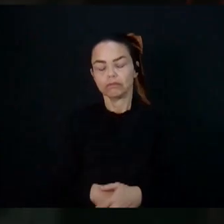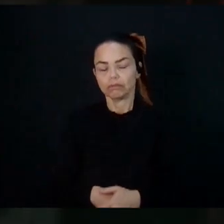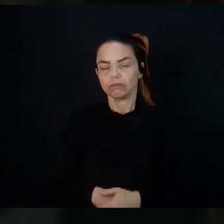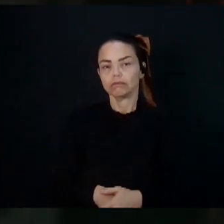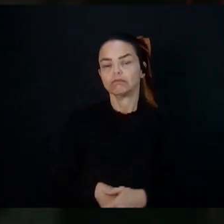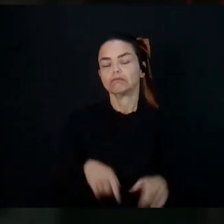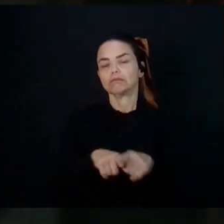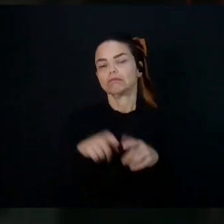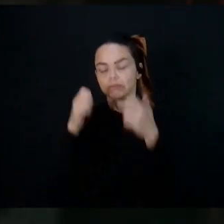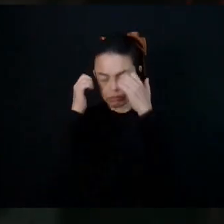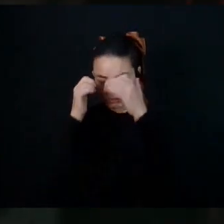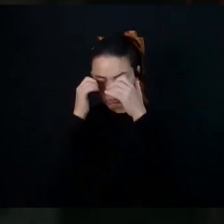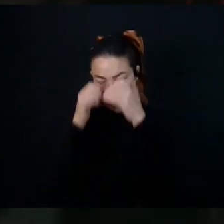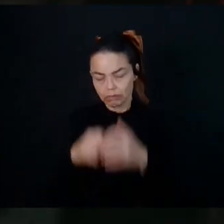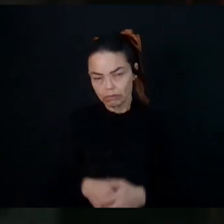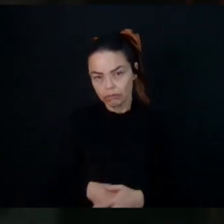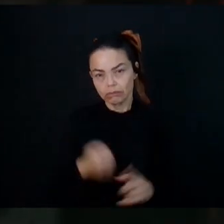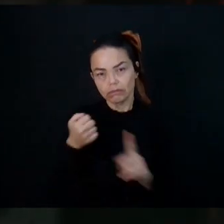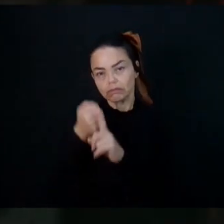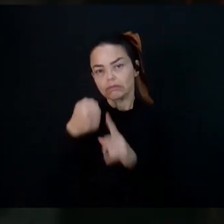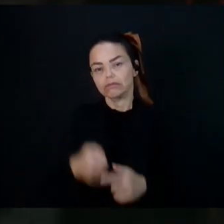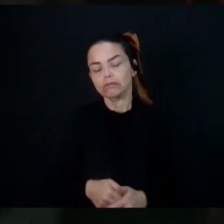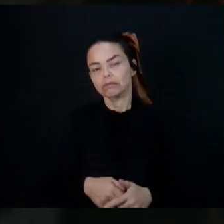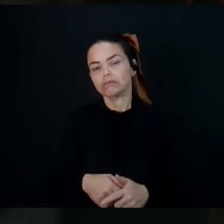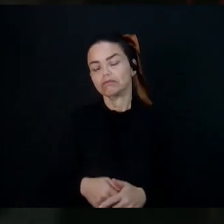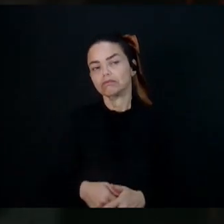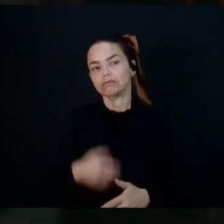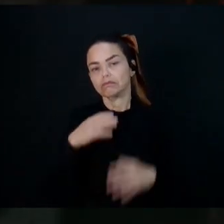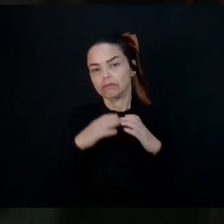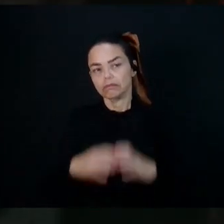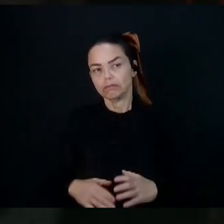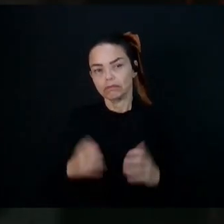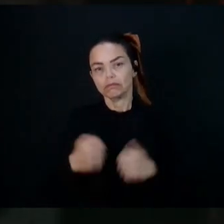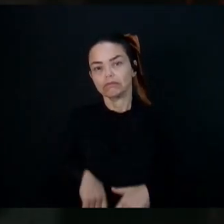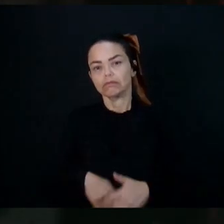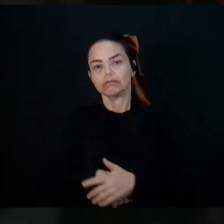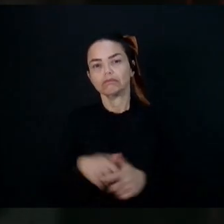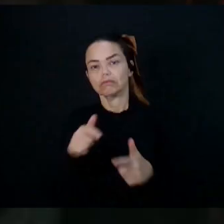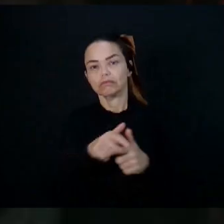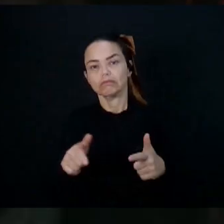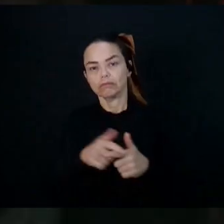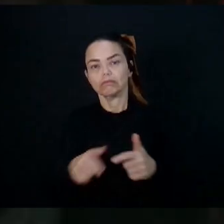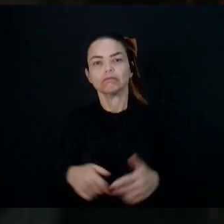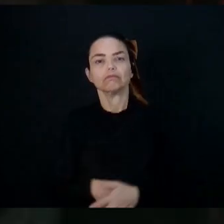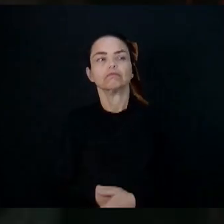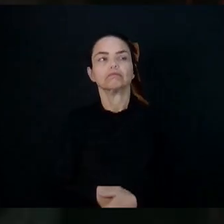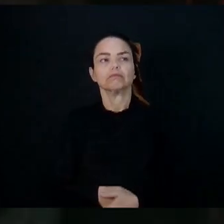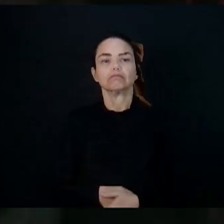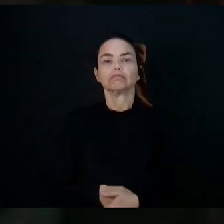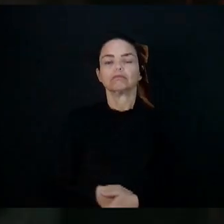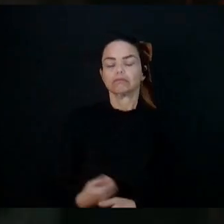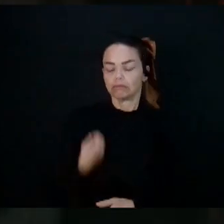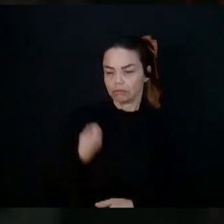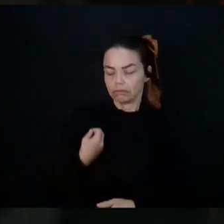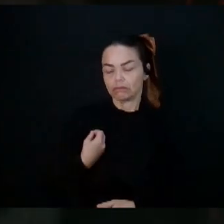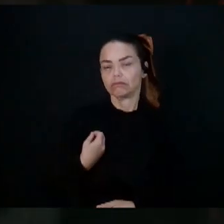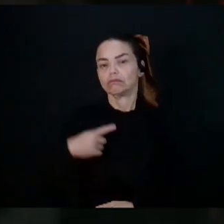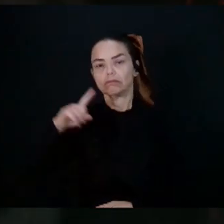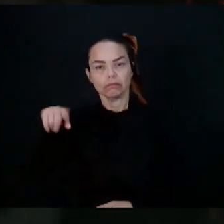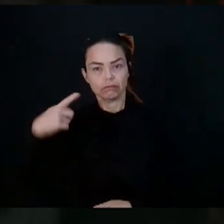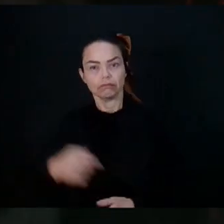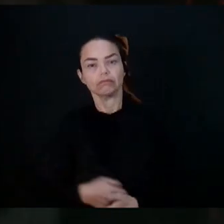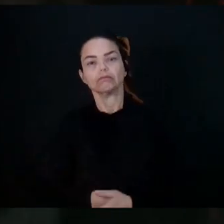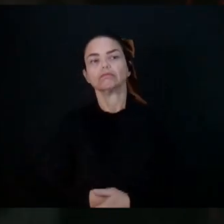sobre impactos de determinados comportamentos, né, que podem causar aí na nossa vida, na vida do outro. E nós temos